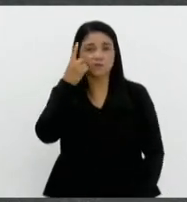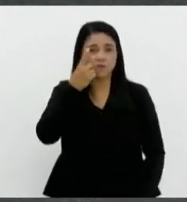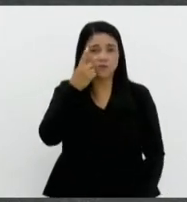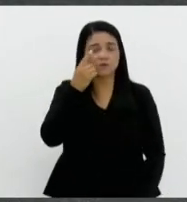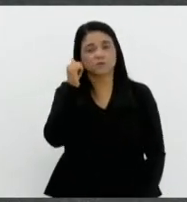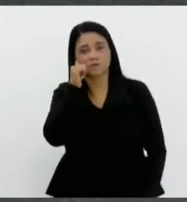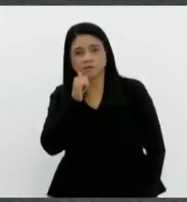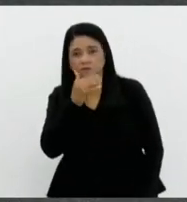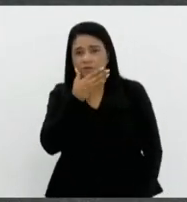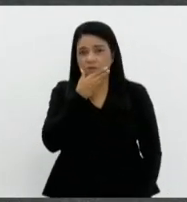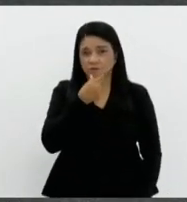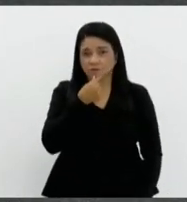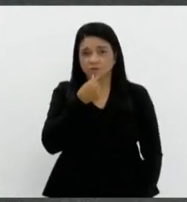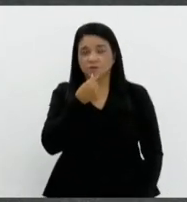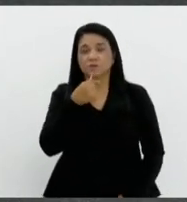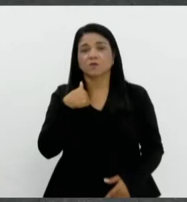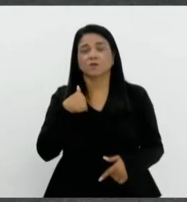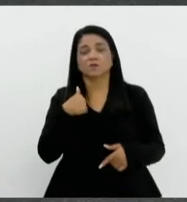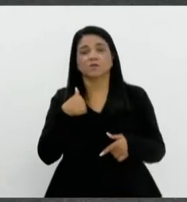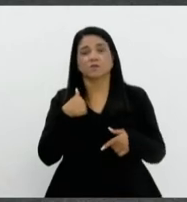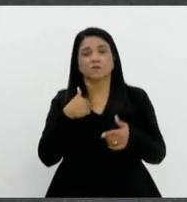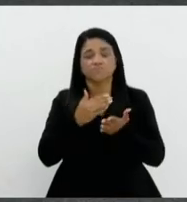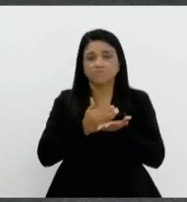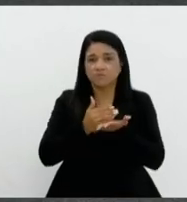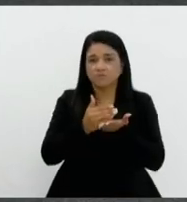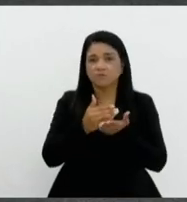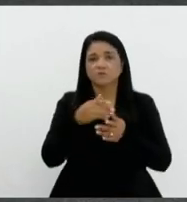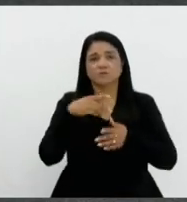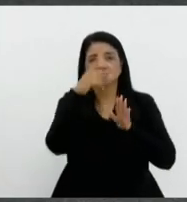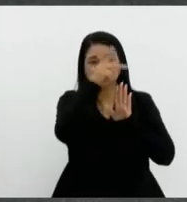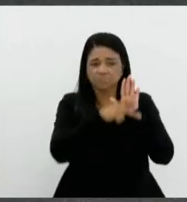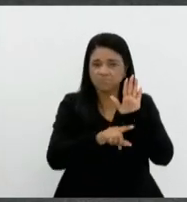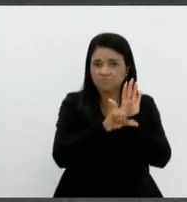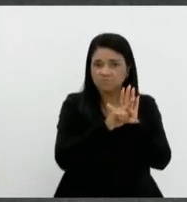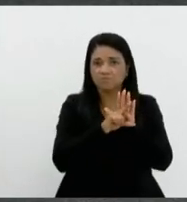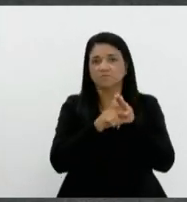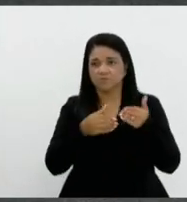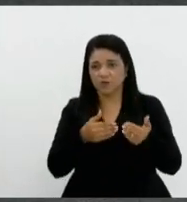deputadas por onde tramitou essa iniciativa parlamentar